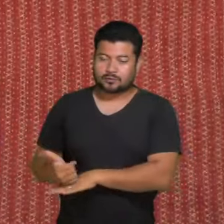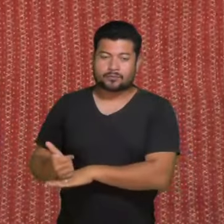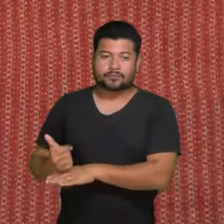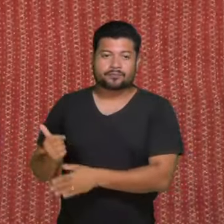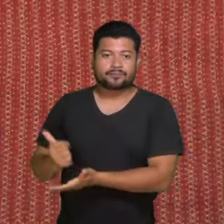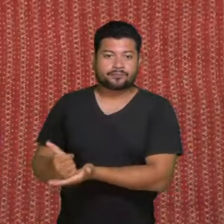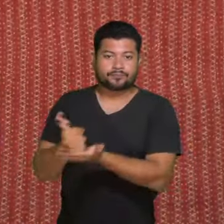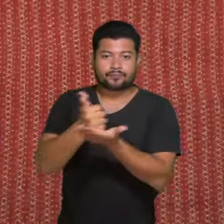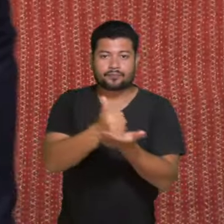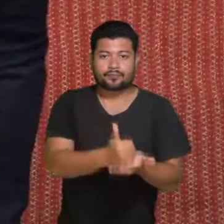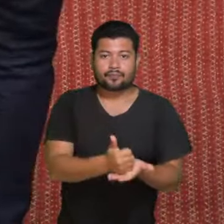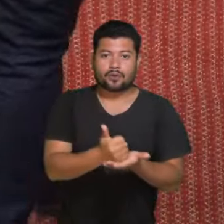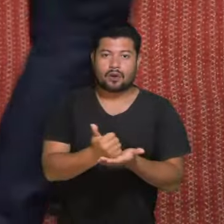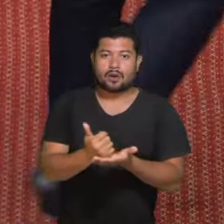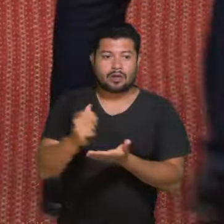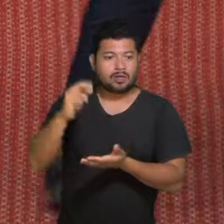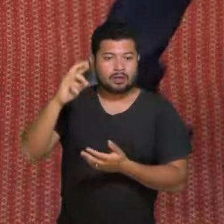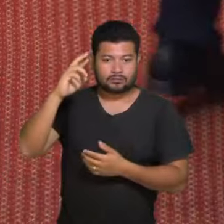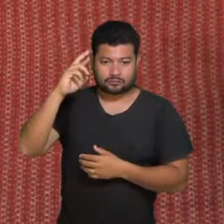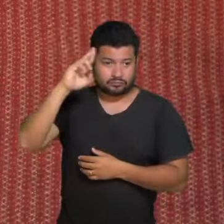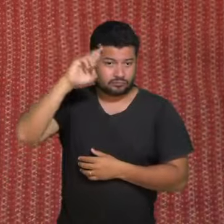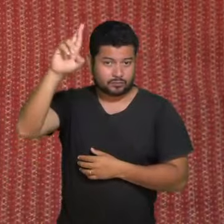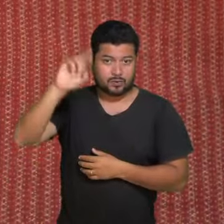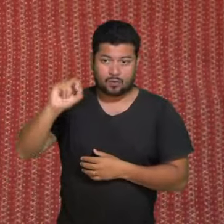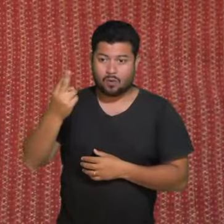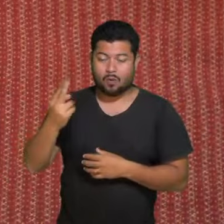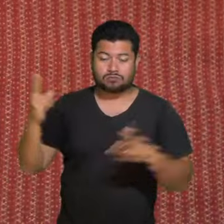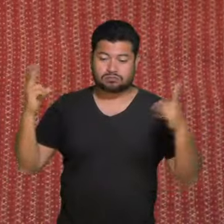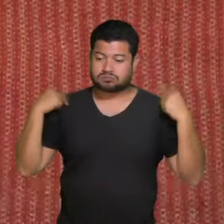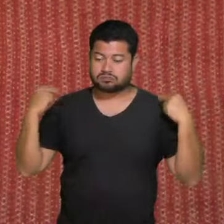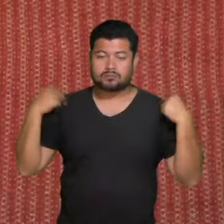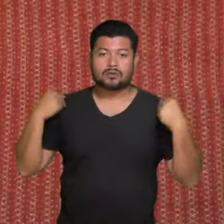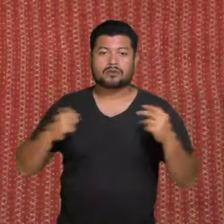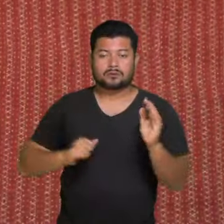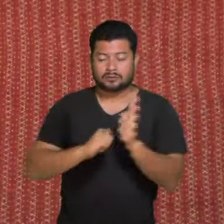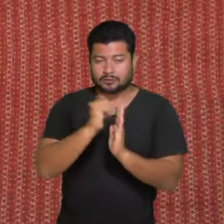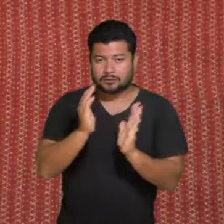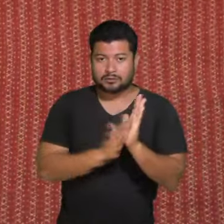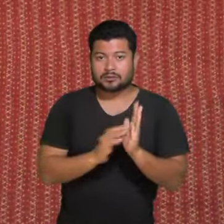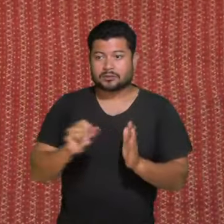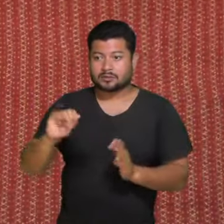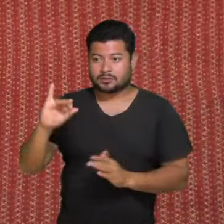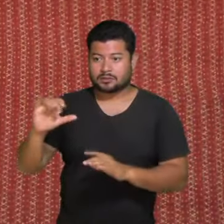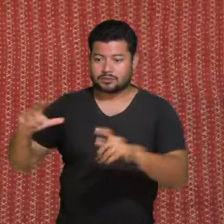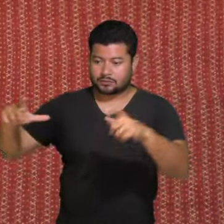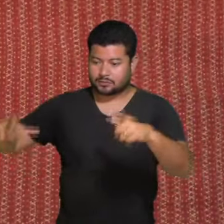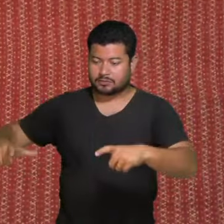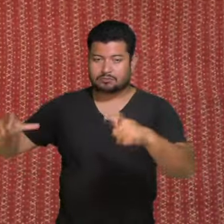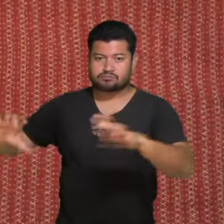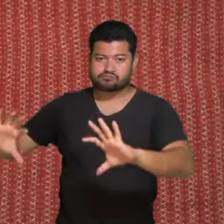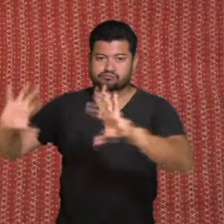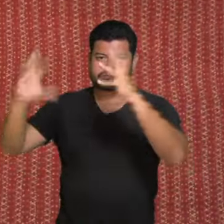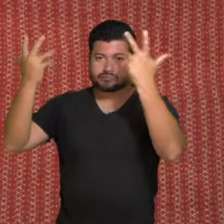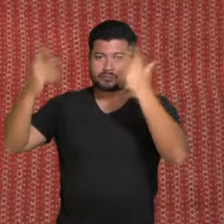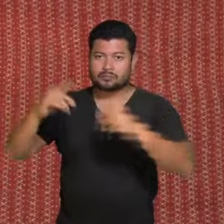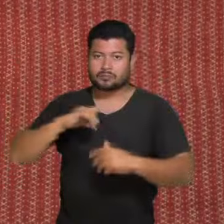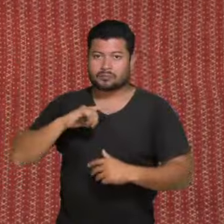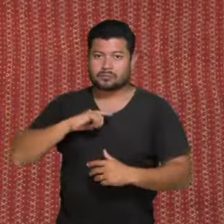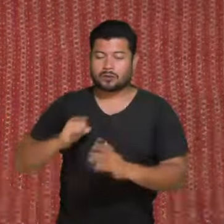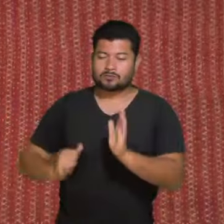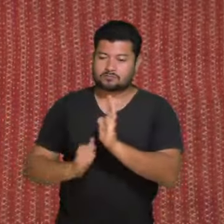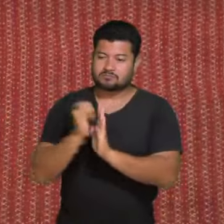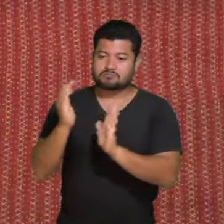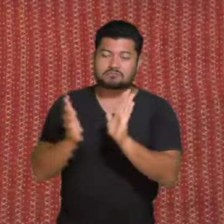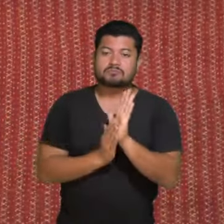ou o motorista, vai ser multado. Se ocorrer a farra do boi em propriedade privada, será multado o arrendatário e o